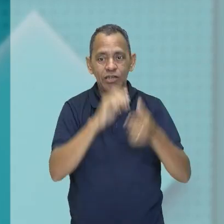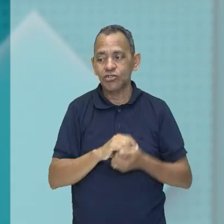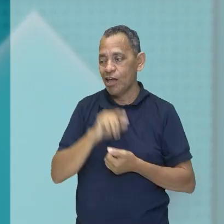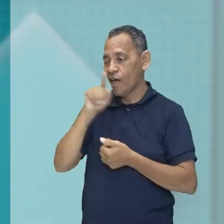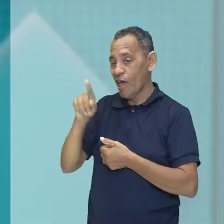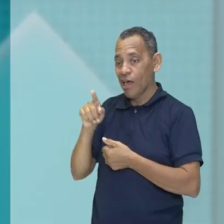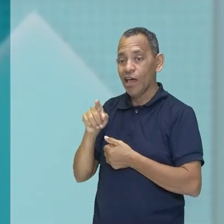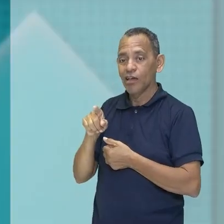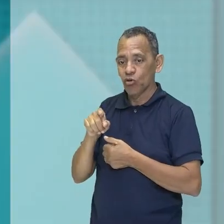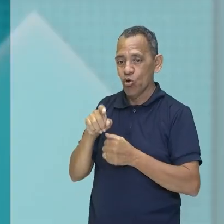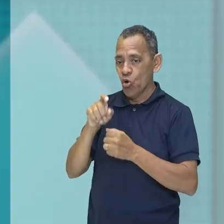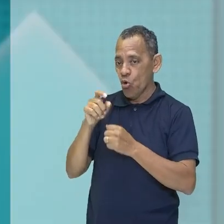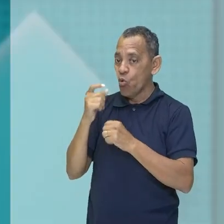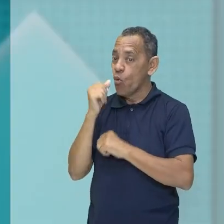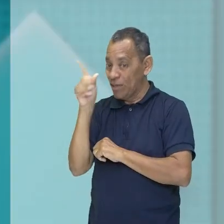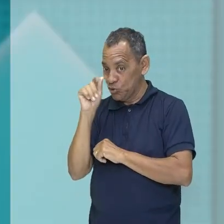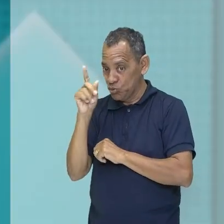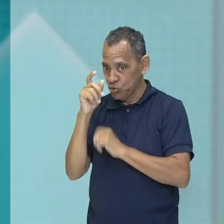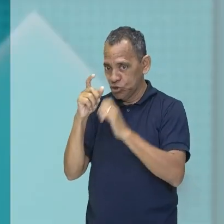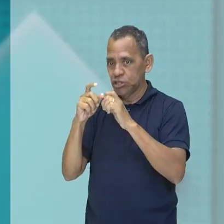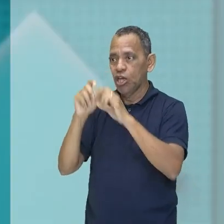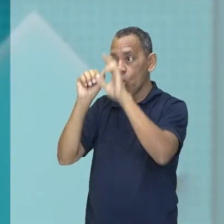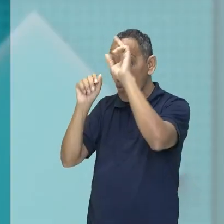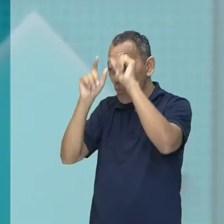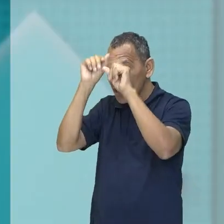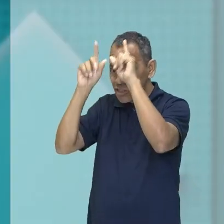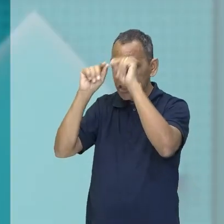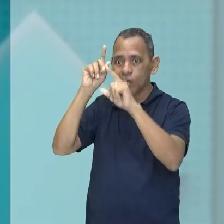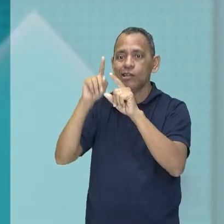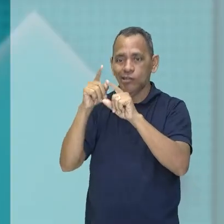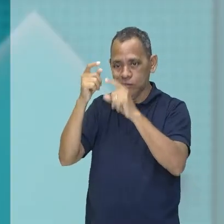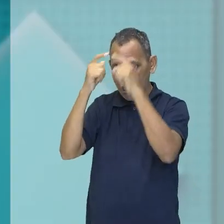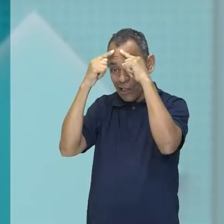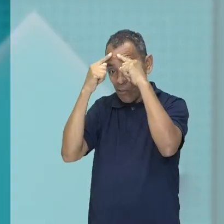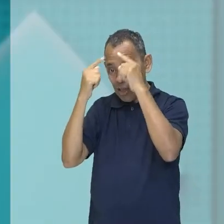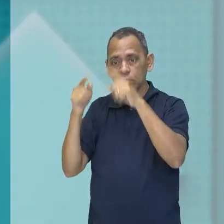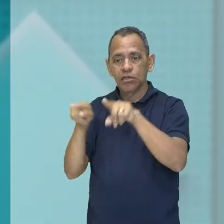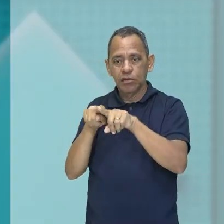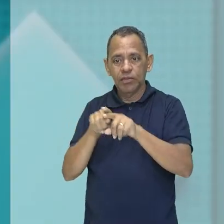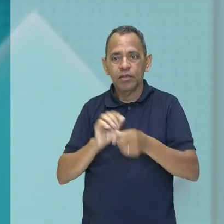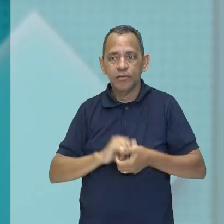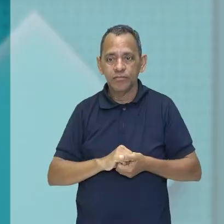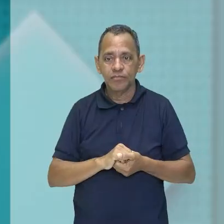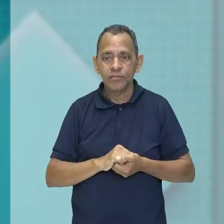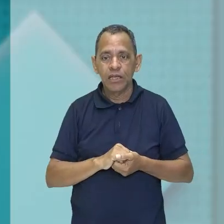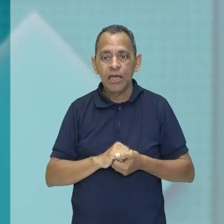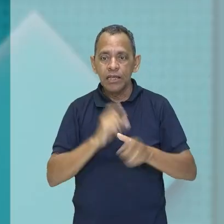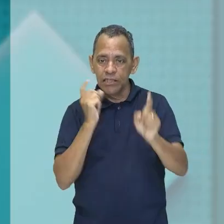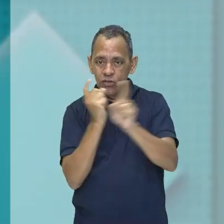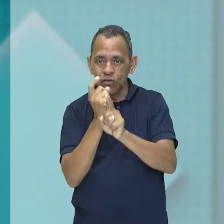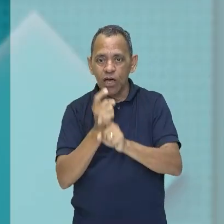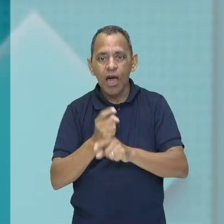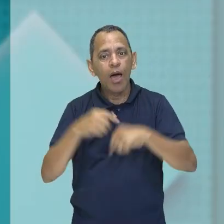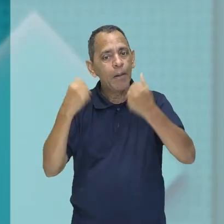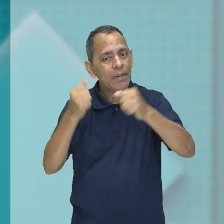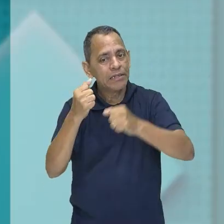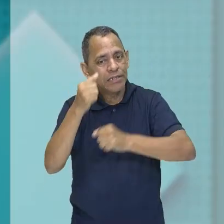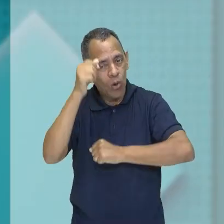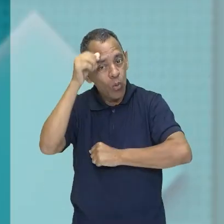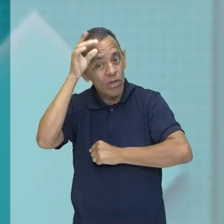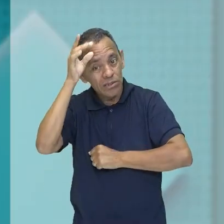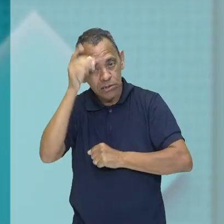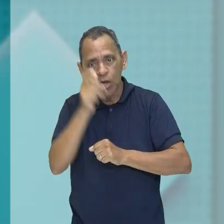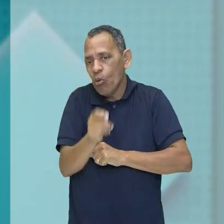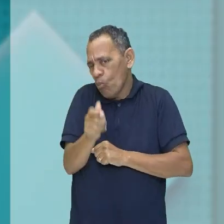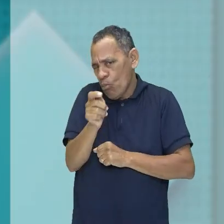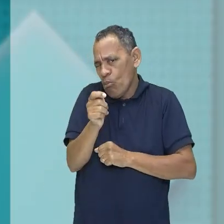estrela. Então, para você conseguir identificar, você tem que conhecer um pouco o contexto. Então, essas danças